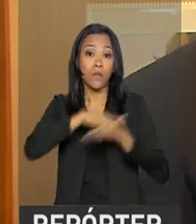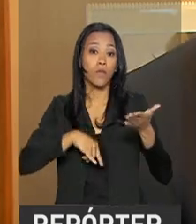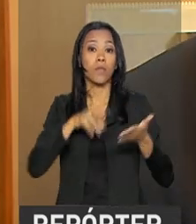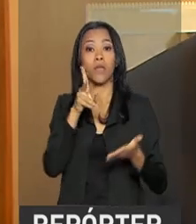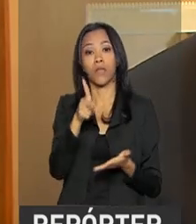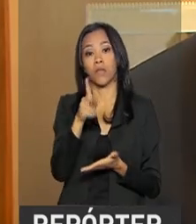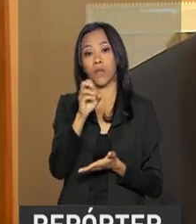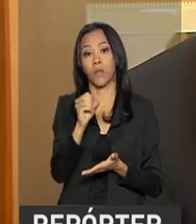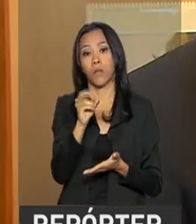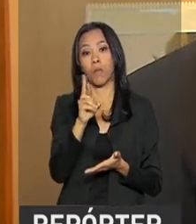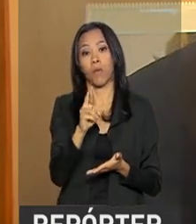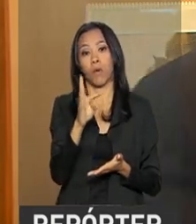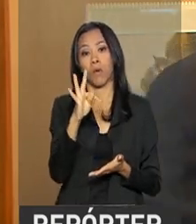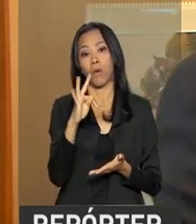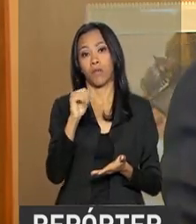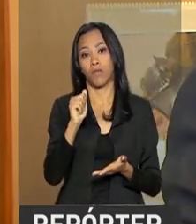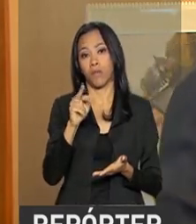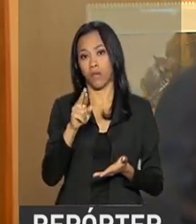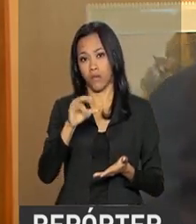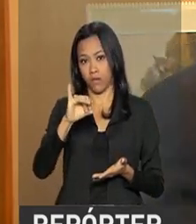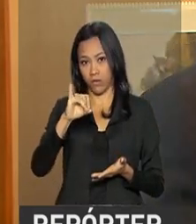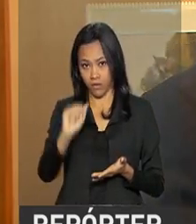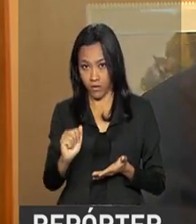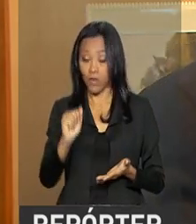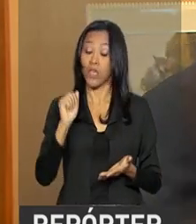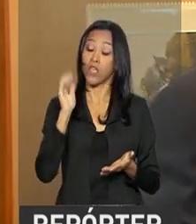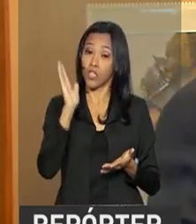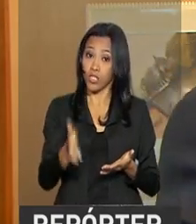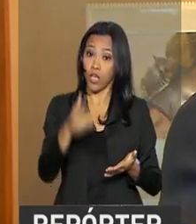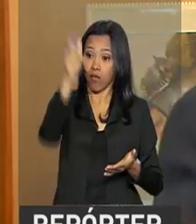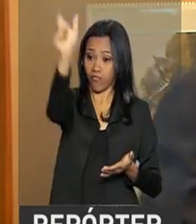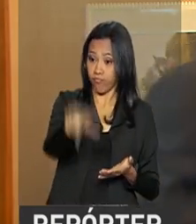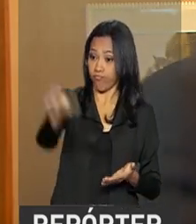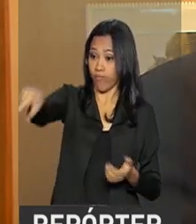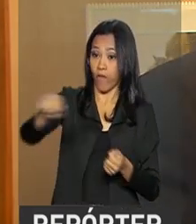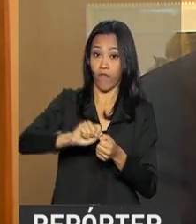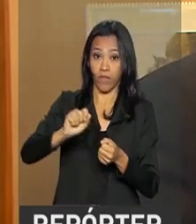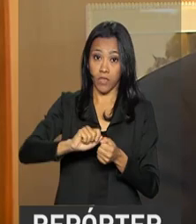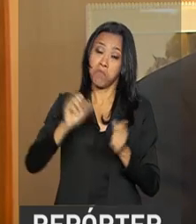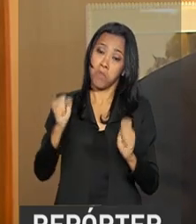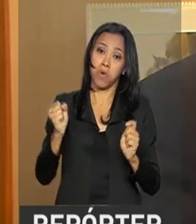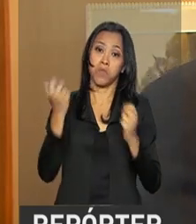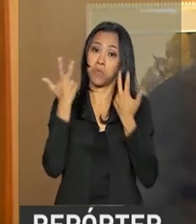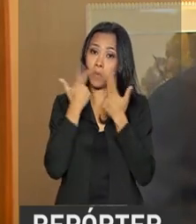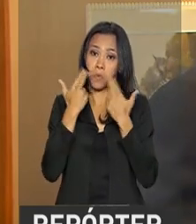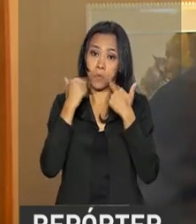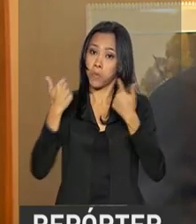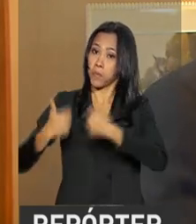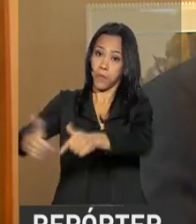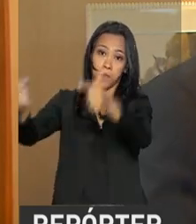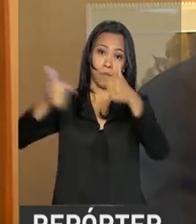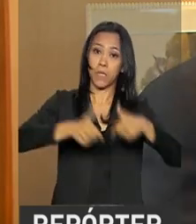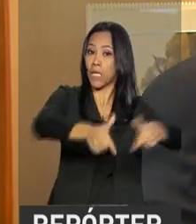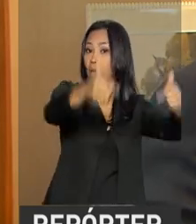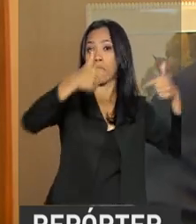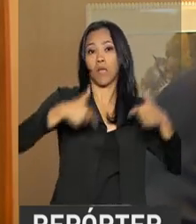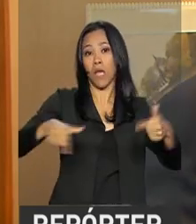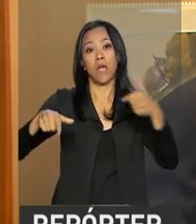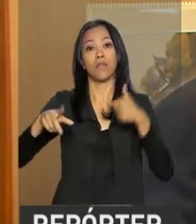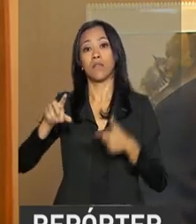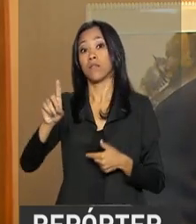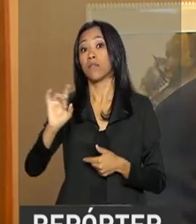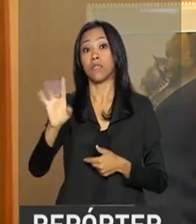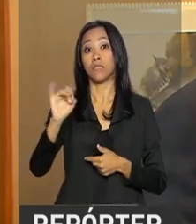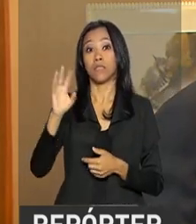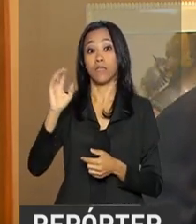mais esse protocolo de que ele fez a sua parte ele possa realizar sua atividade é sem ser impedido pelos